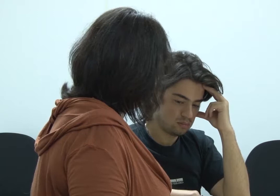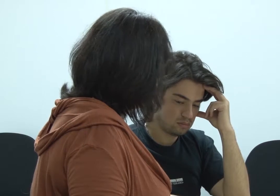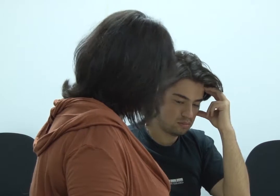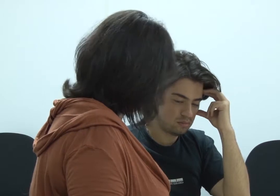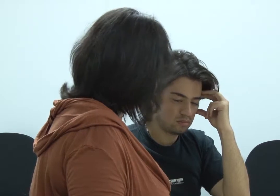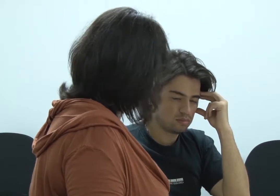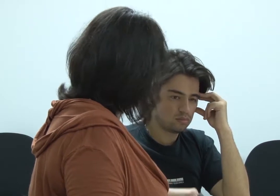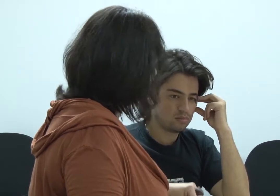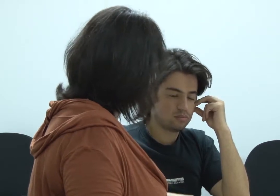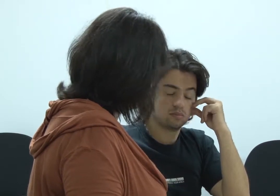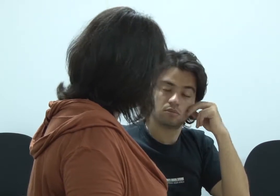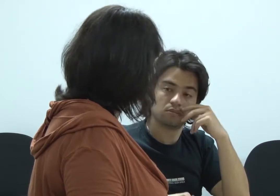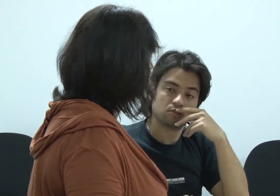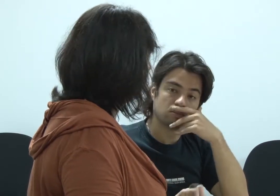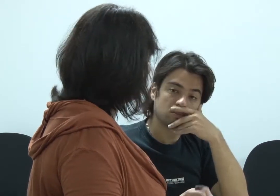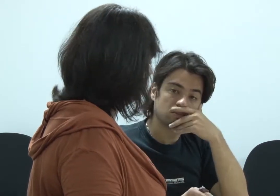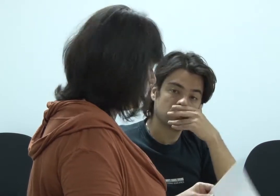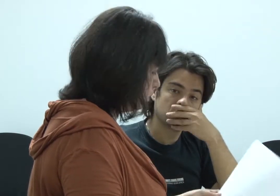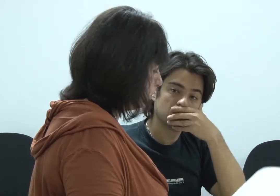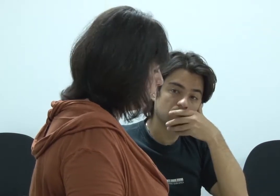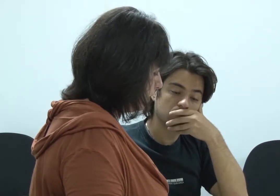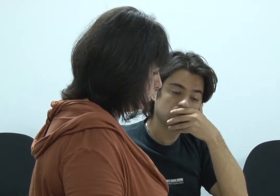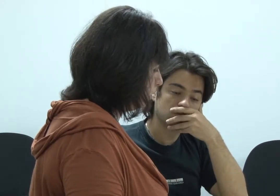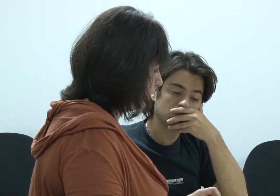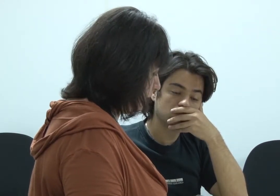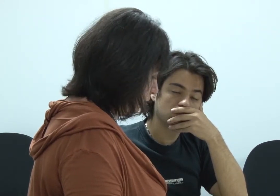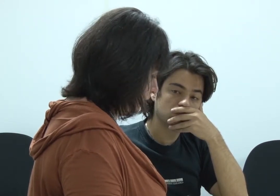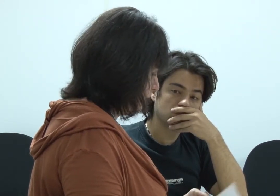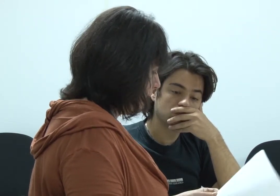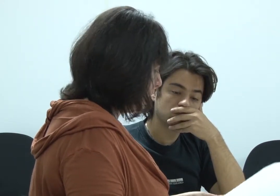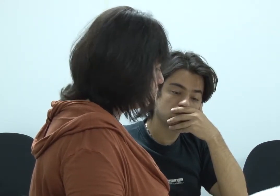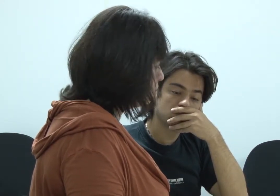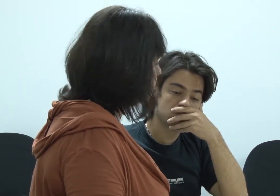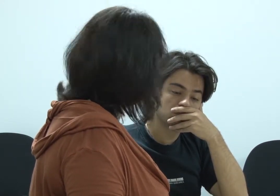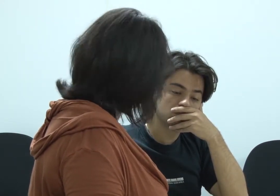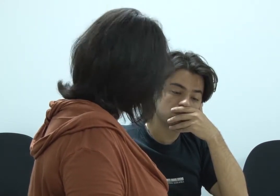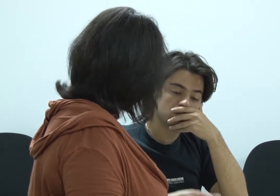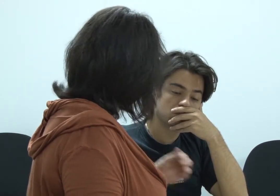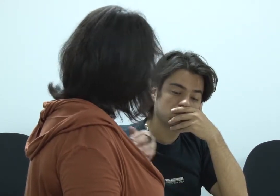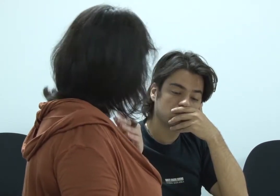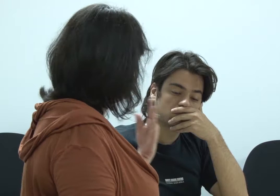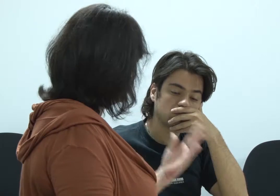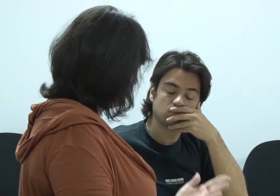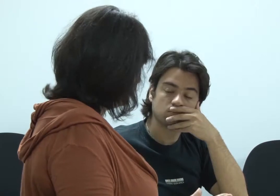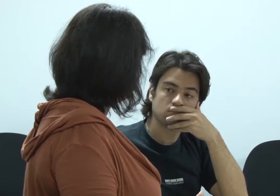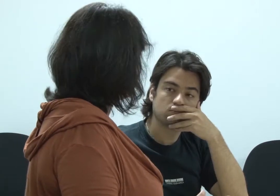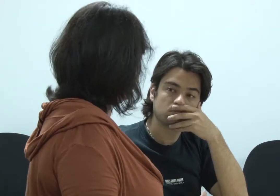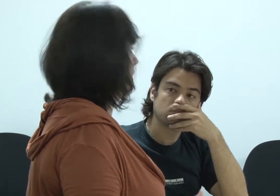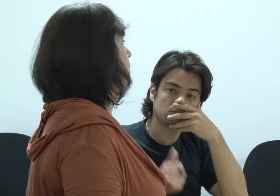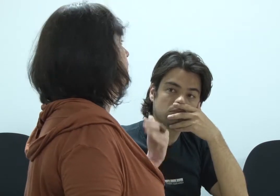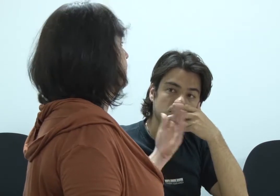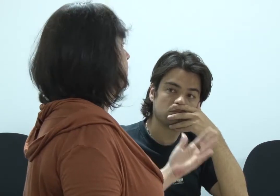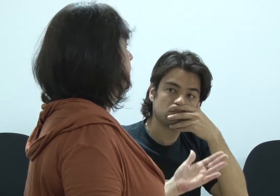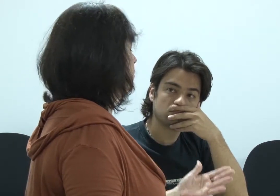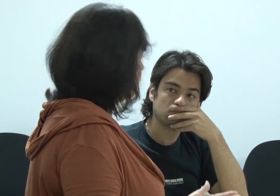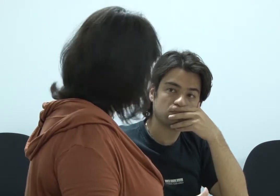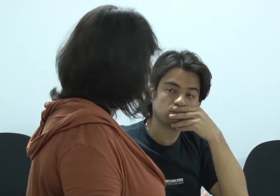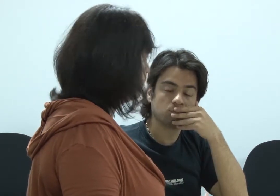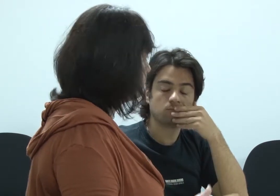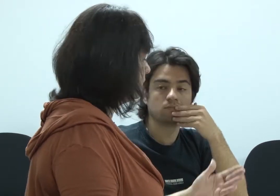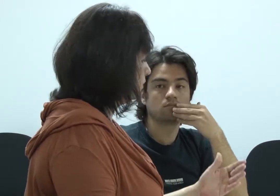Tem baixo impacto, médio impacto e alto impacto local. A diferença para o município fazer